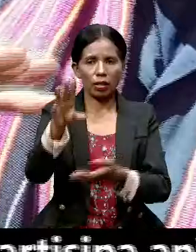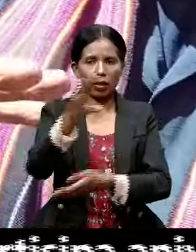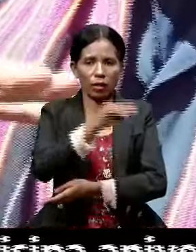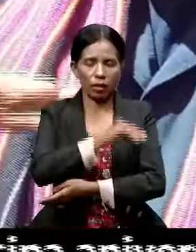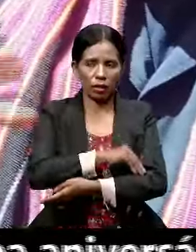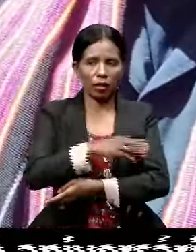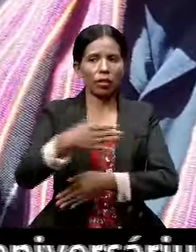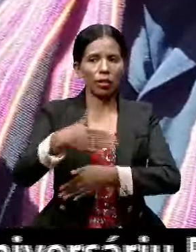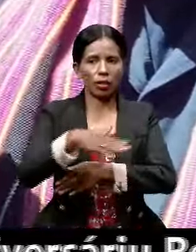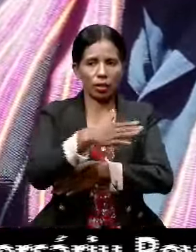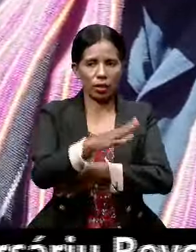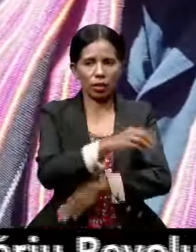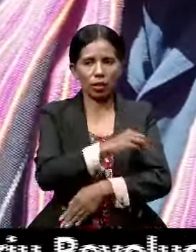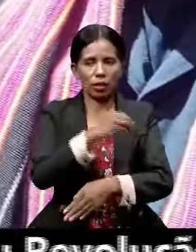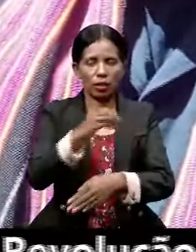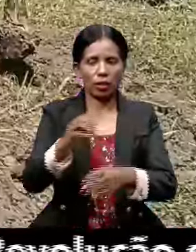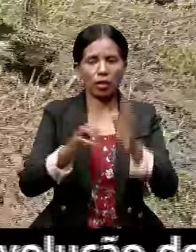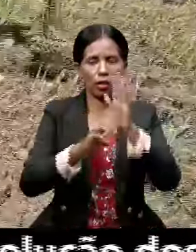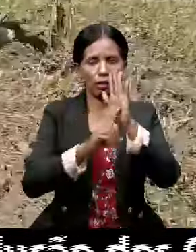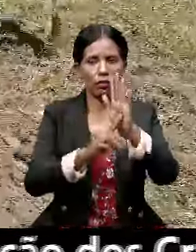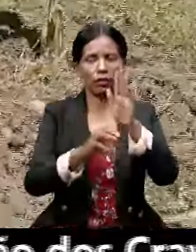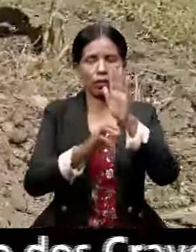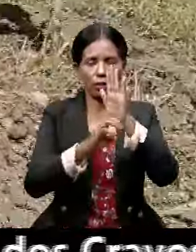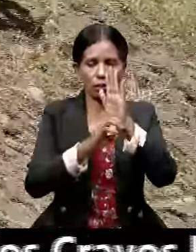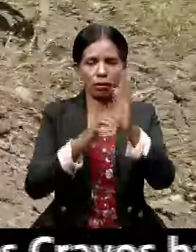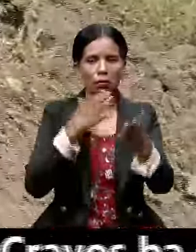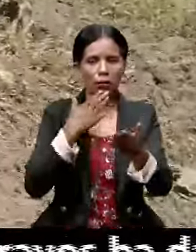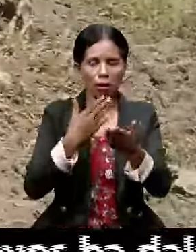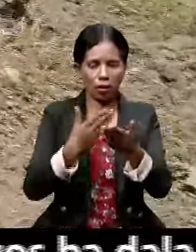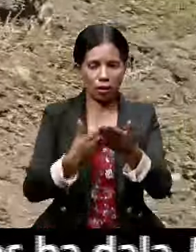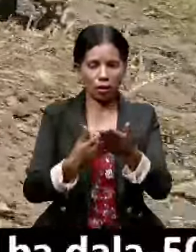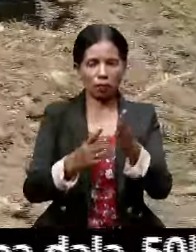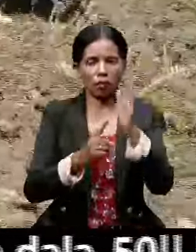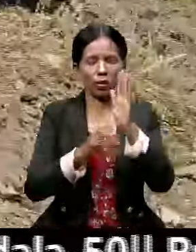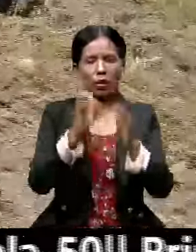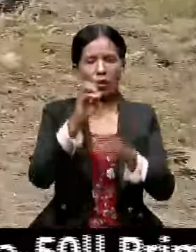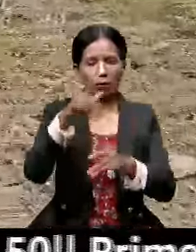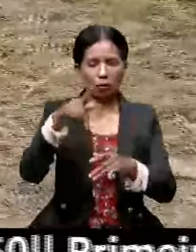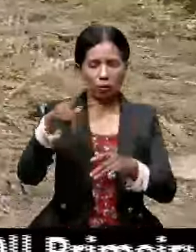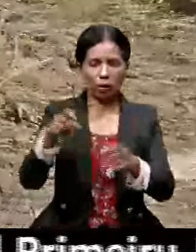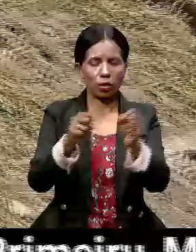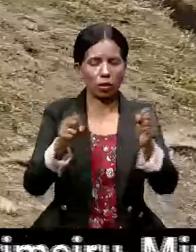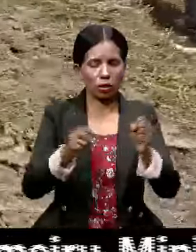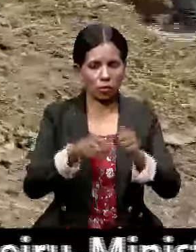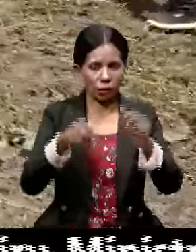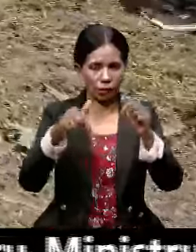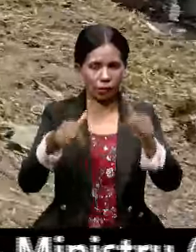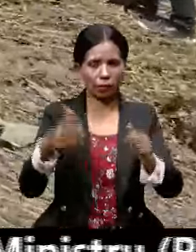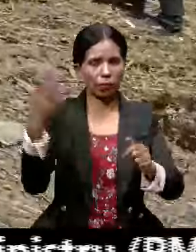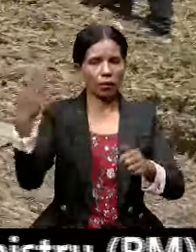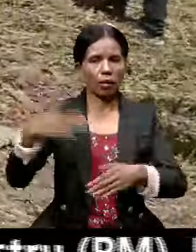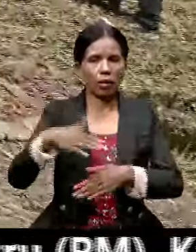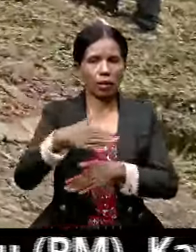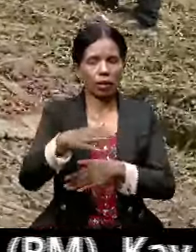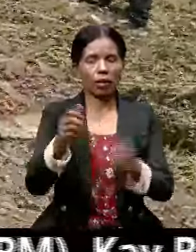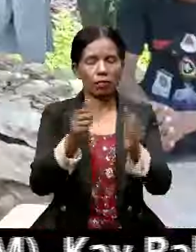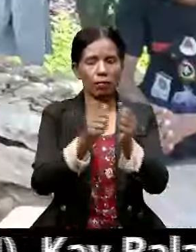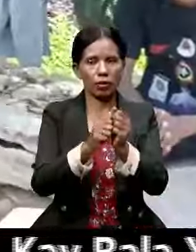akikan. Exemplo, ilha nebe mini brigada concentrada, ia suco só. Ikan ia colam,